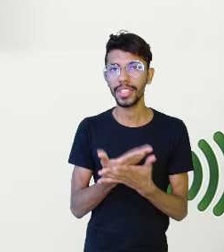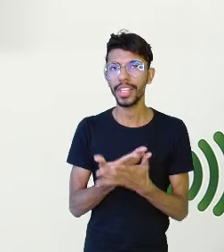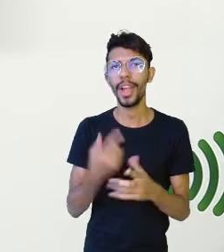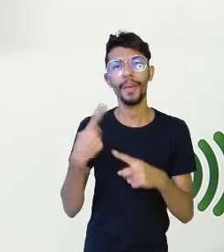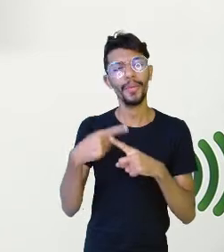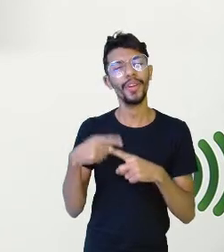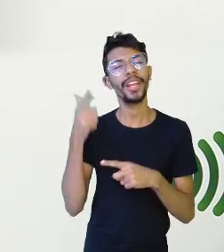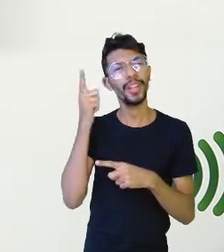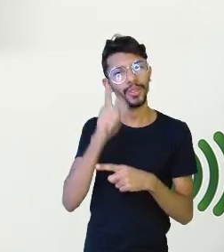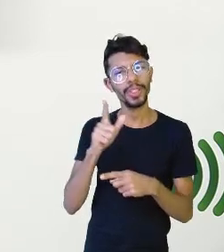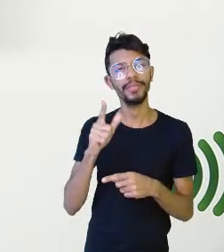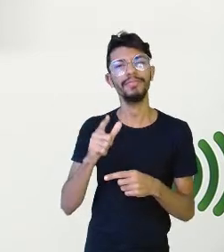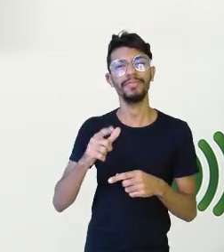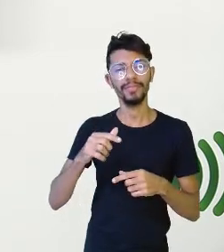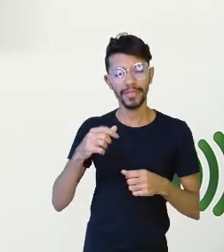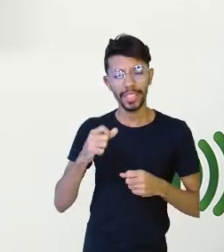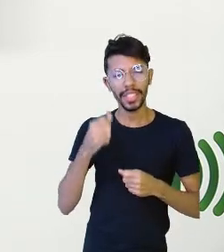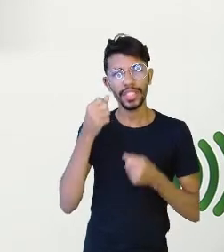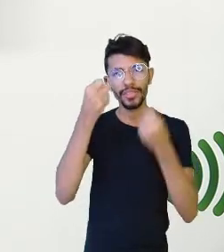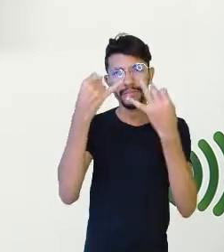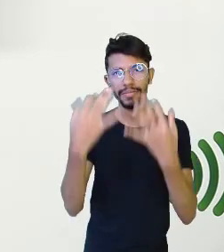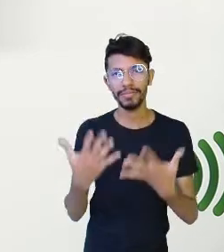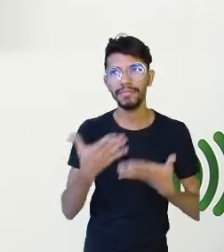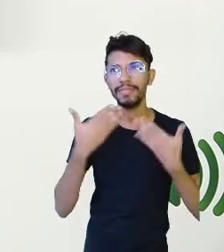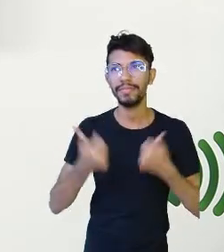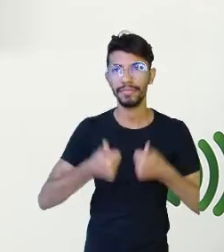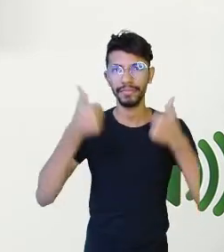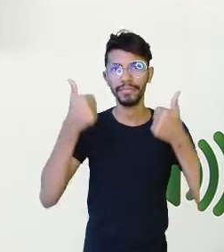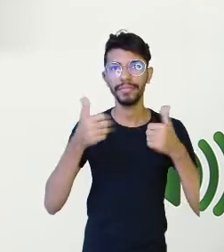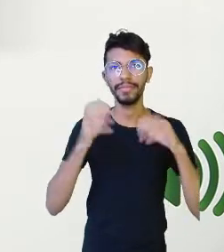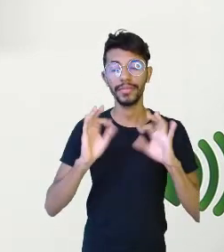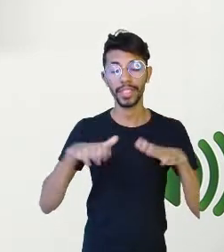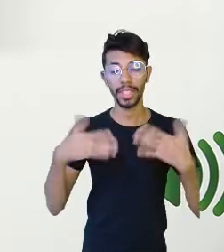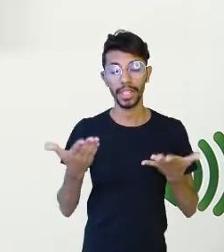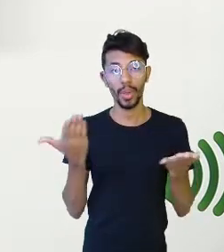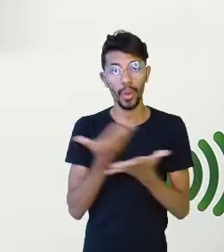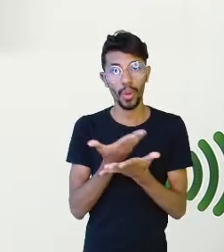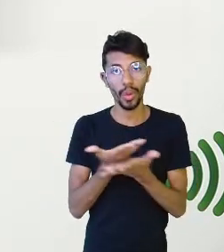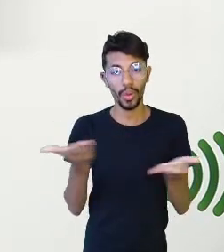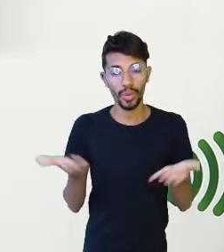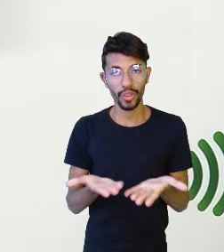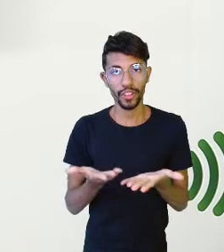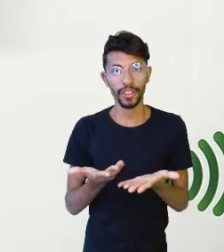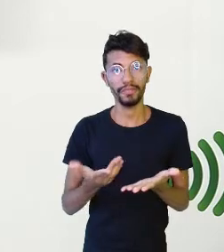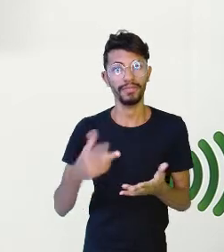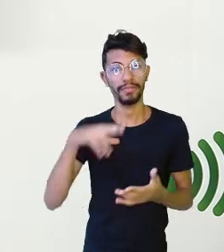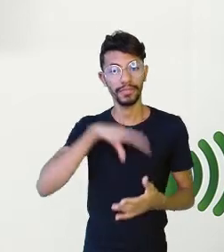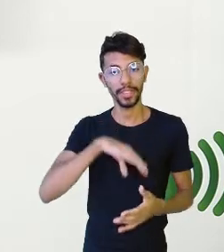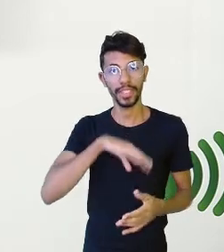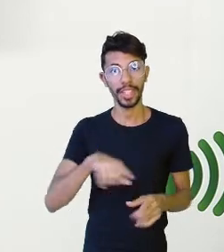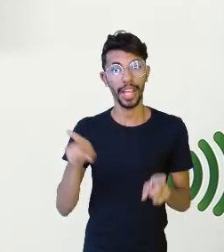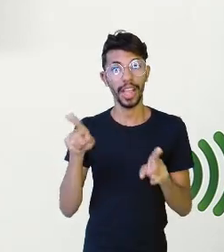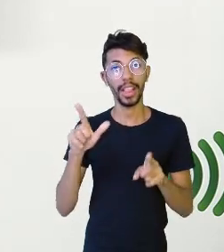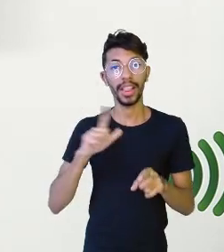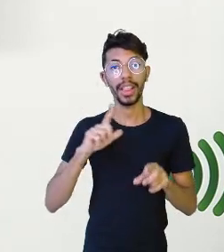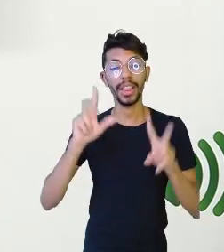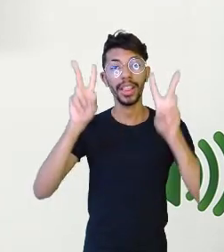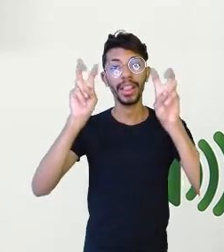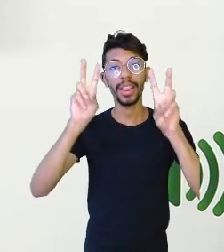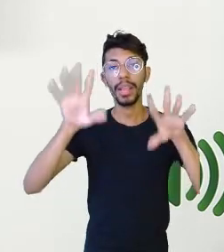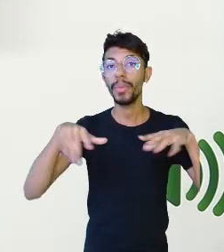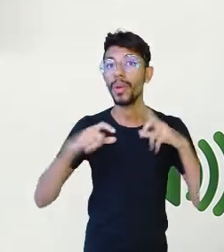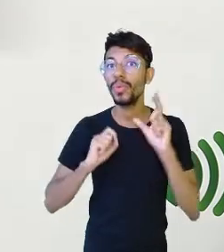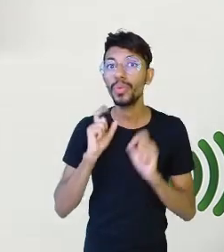e te esclarecer. Vamos começar? A nossa aula de hoje de língua portuguesa vai abordar o tema de contos africanos,